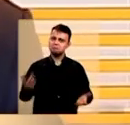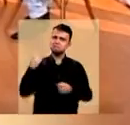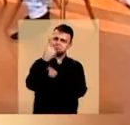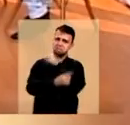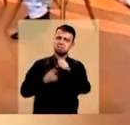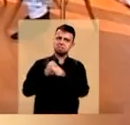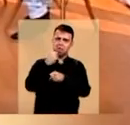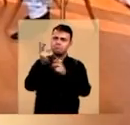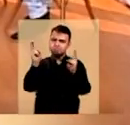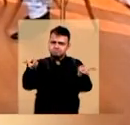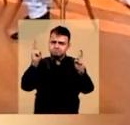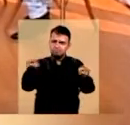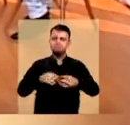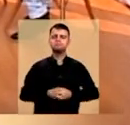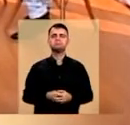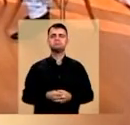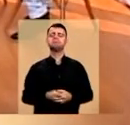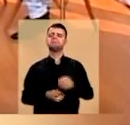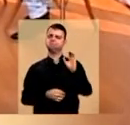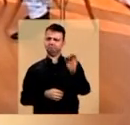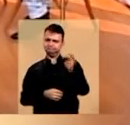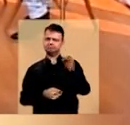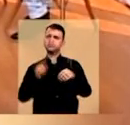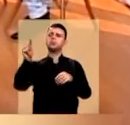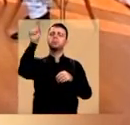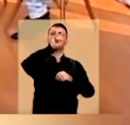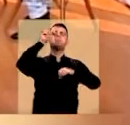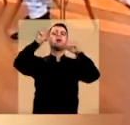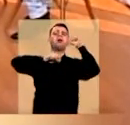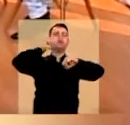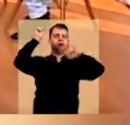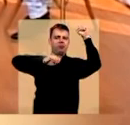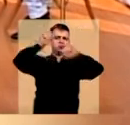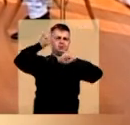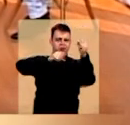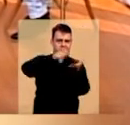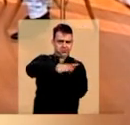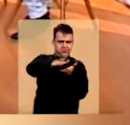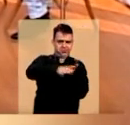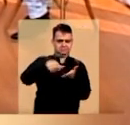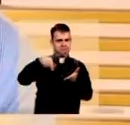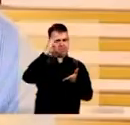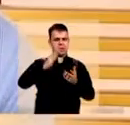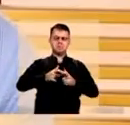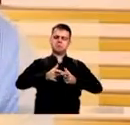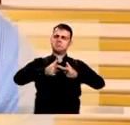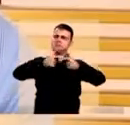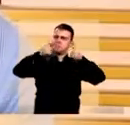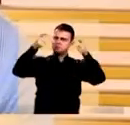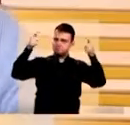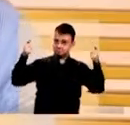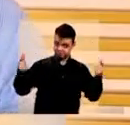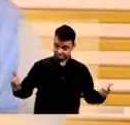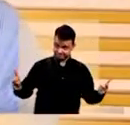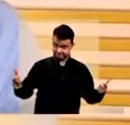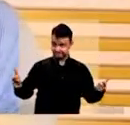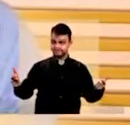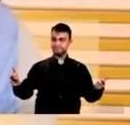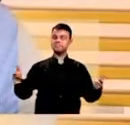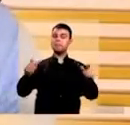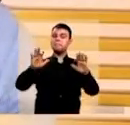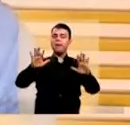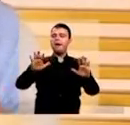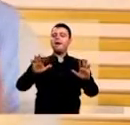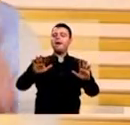sim. A indústria editorial cresceu muito no país, né? Então, se faz... É que,